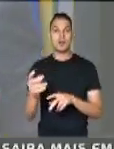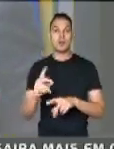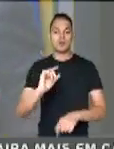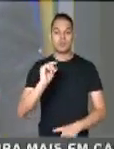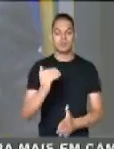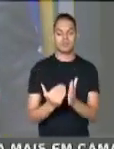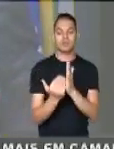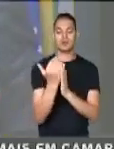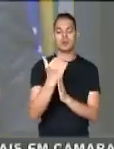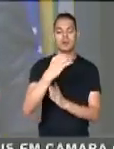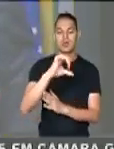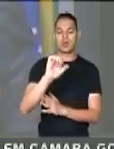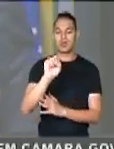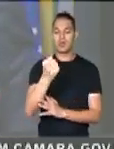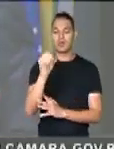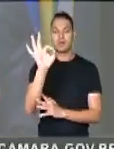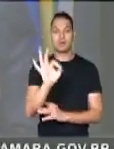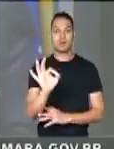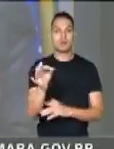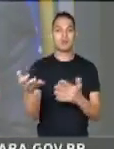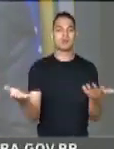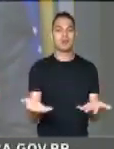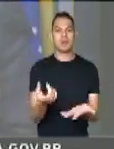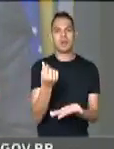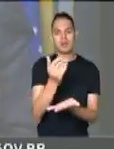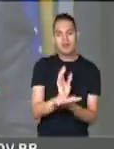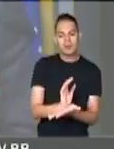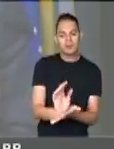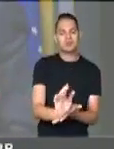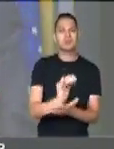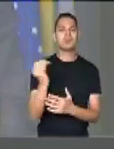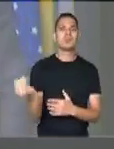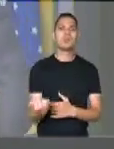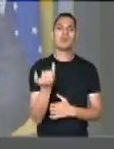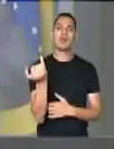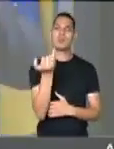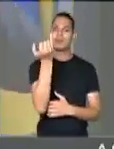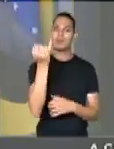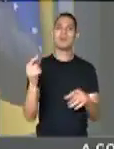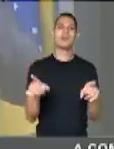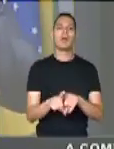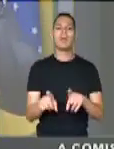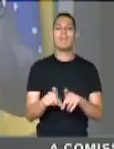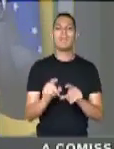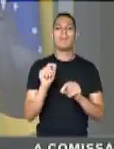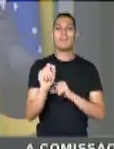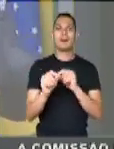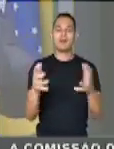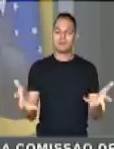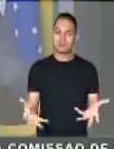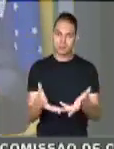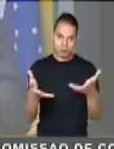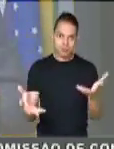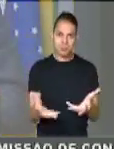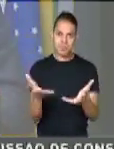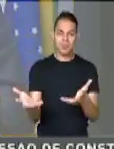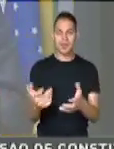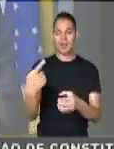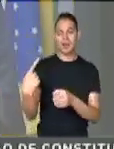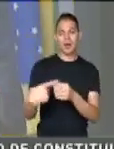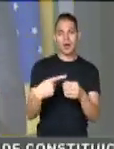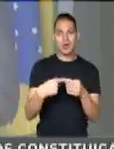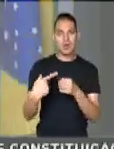ter quase 98% hoje. Esses investimentos foram fundamentais para, inclusive, aquecer os distritos do ponto de vista